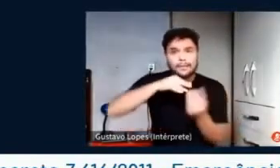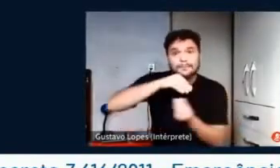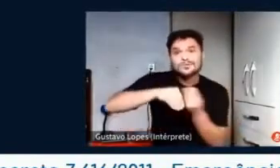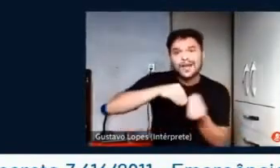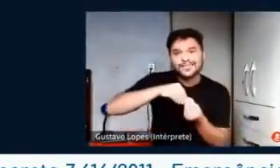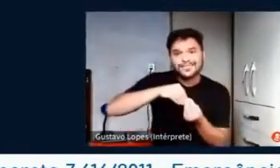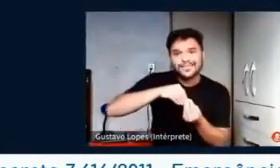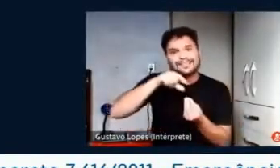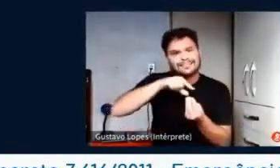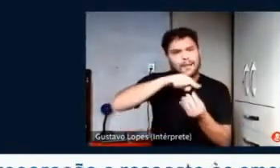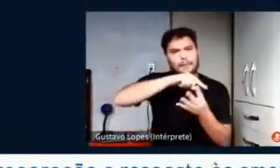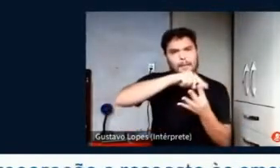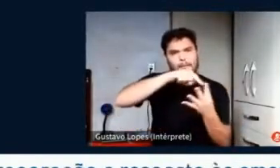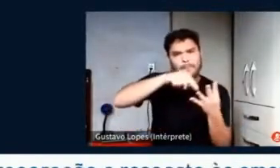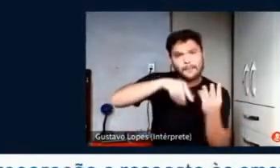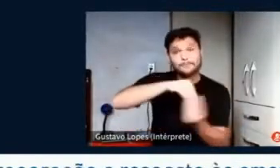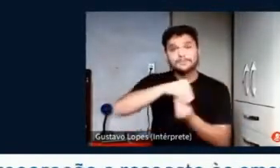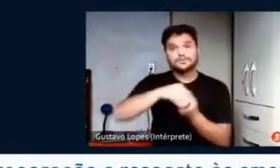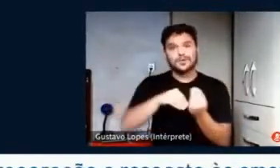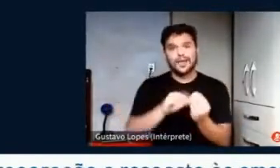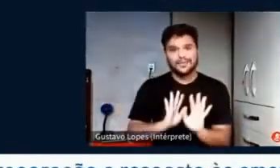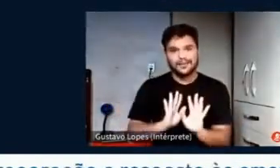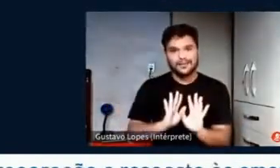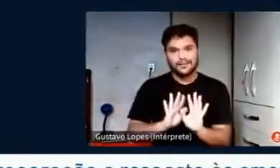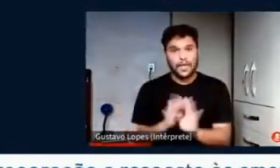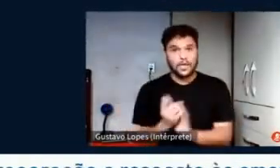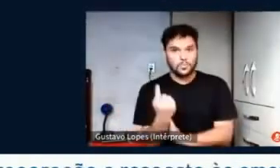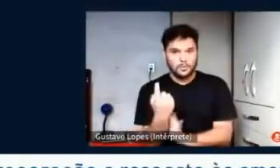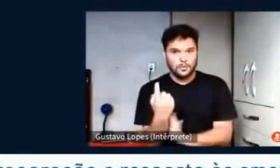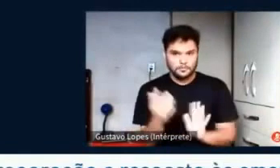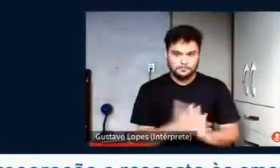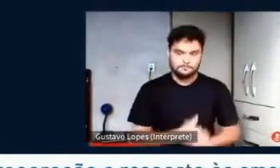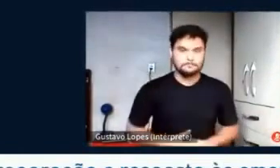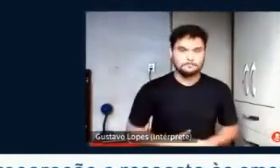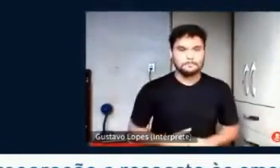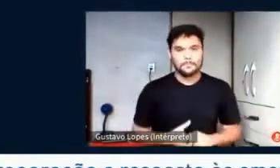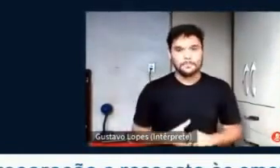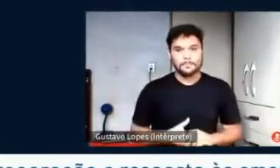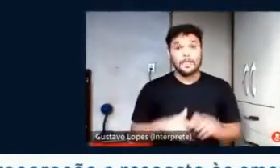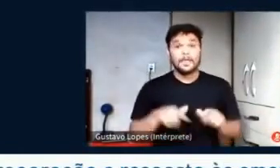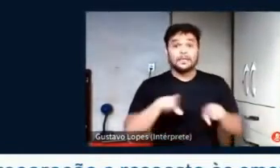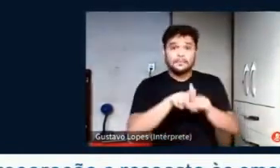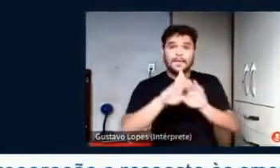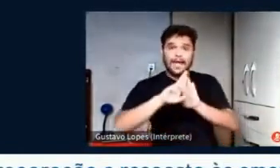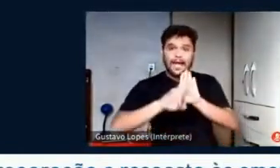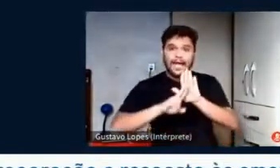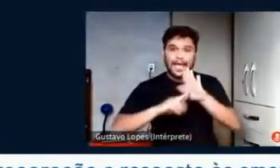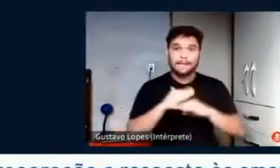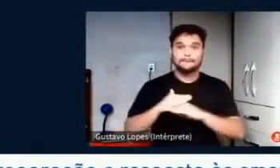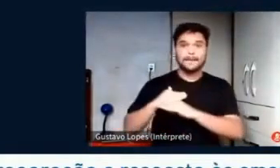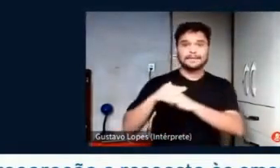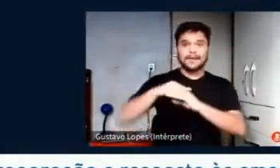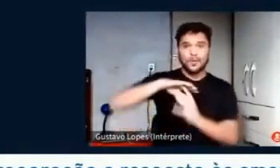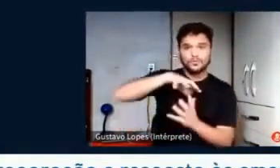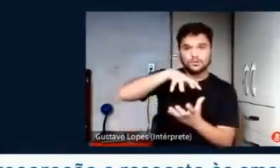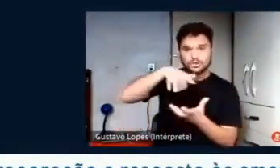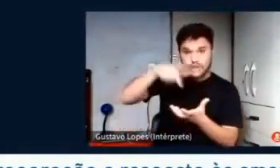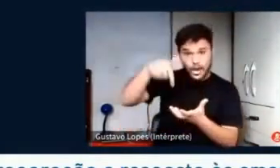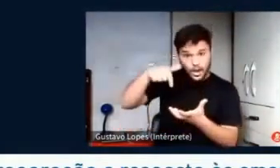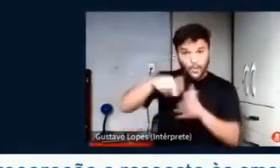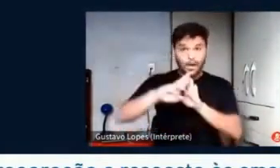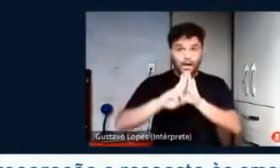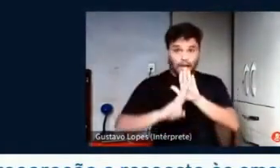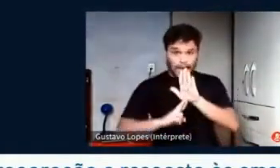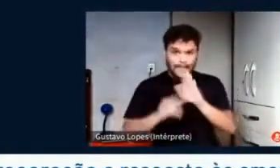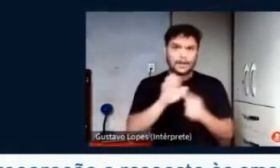juntam várias emergências em uma só. O Regulamento Sanitário Internacional ele estabelece os